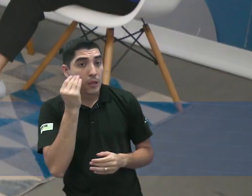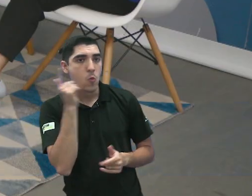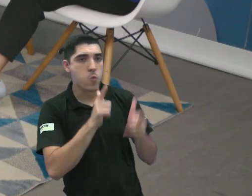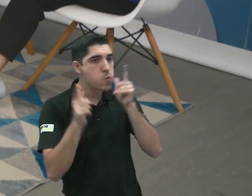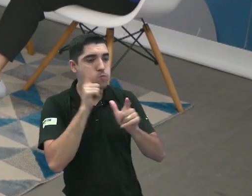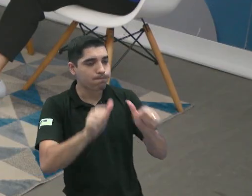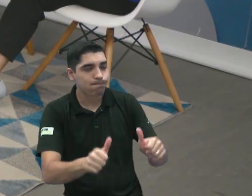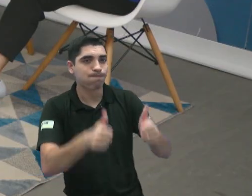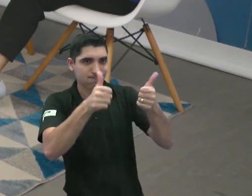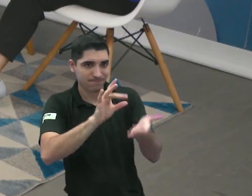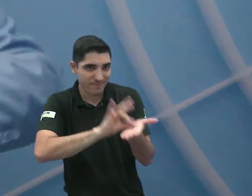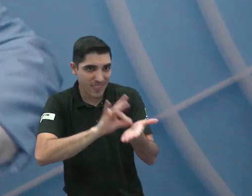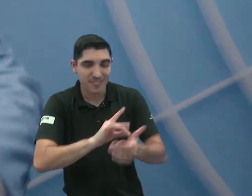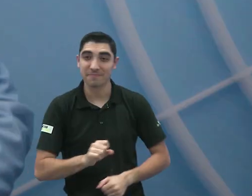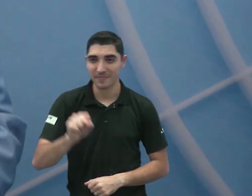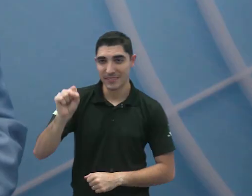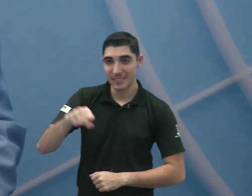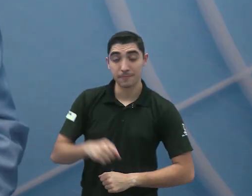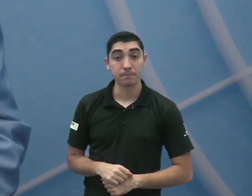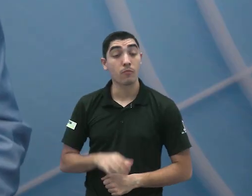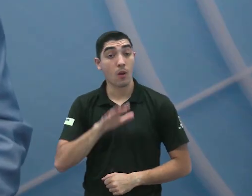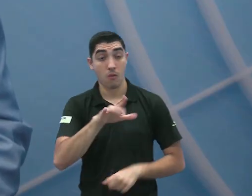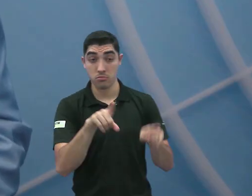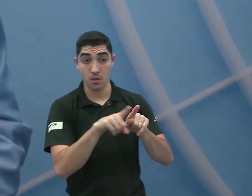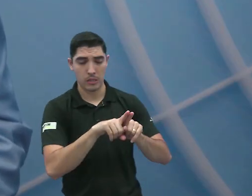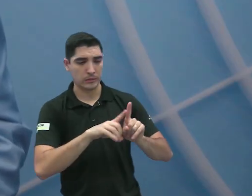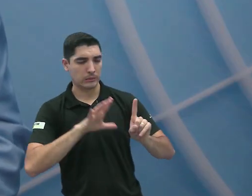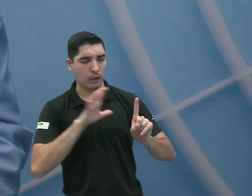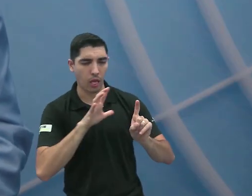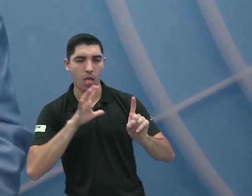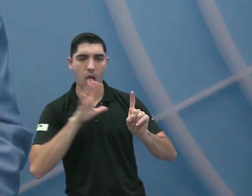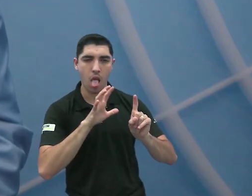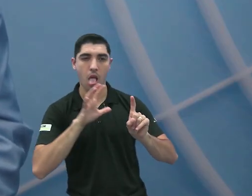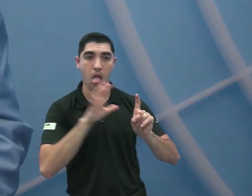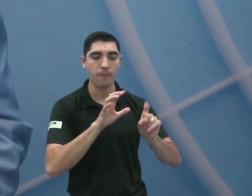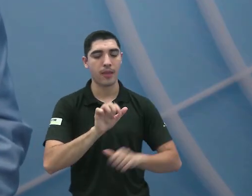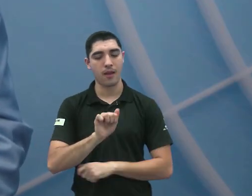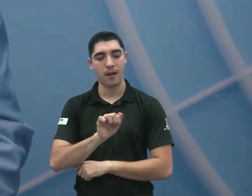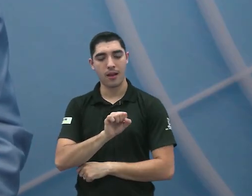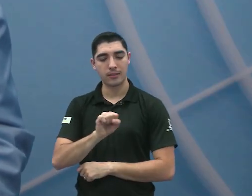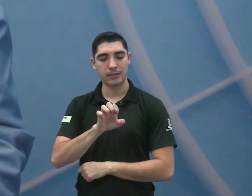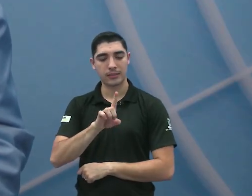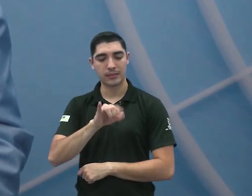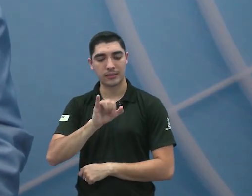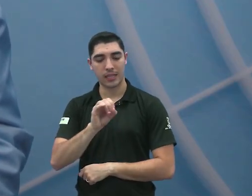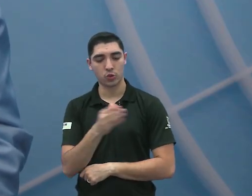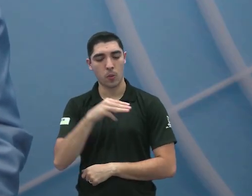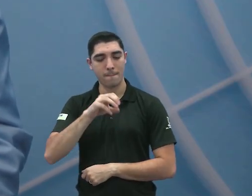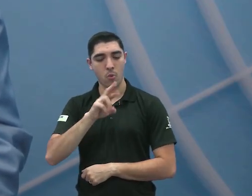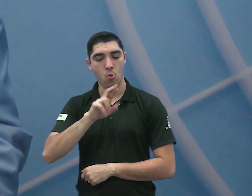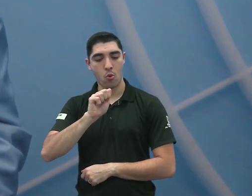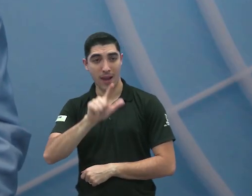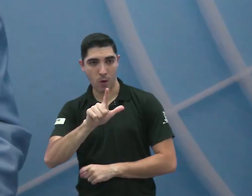resultados, Sim. né, meninas? Olha só, o assédio moral é um processo contínuo de condutas abusivas,